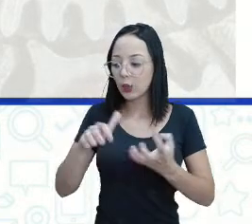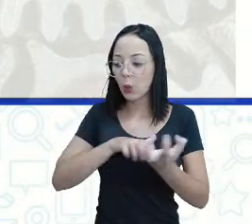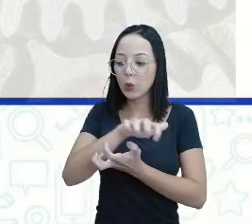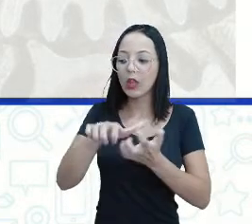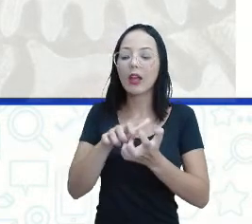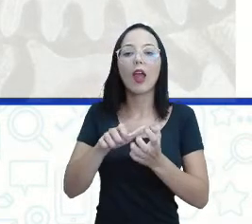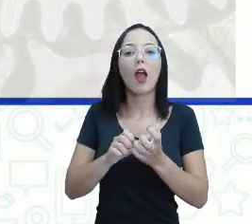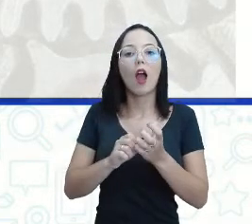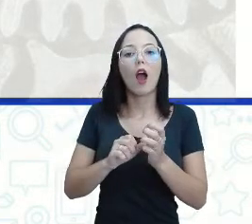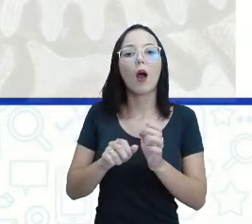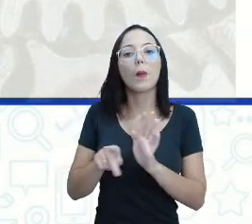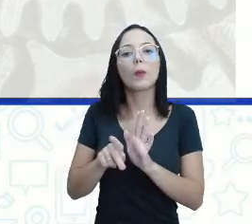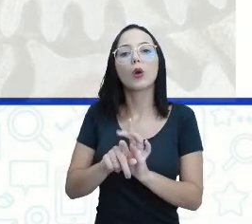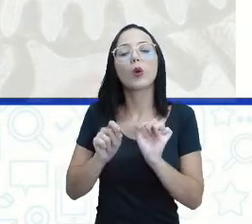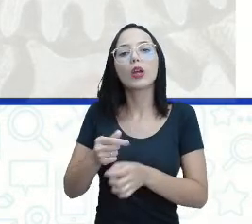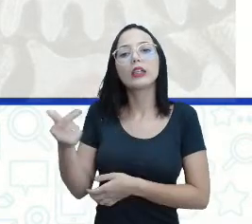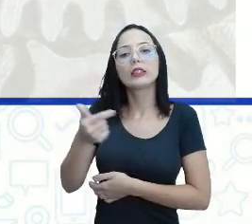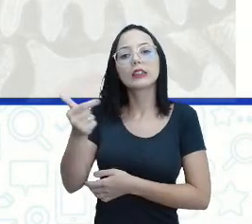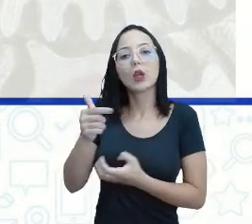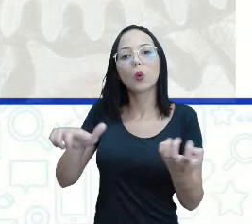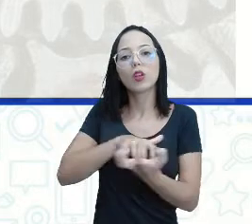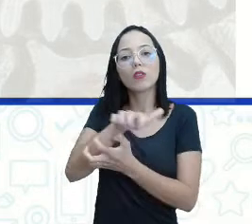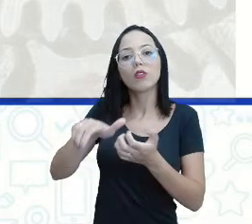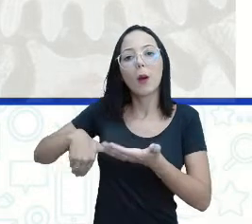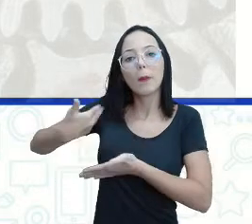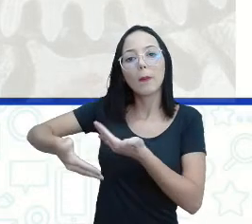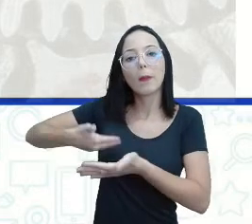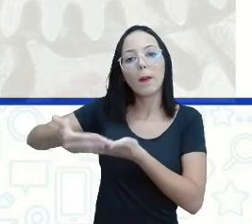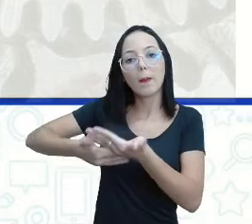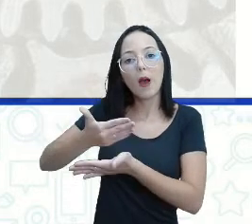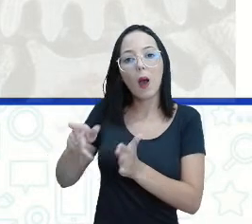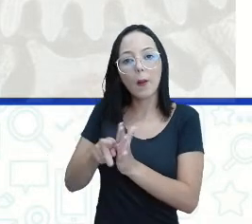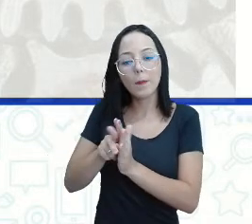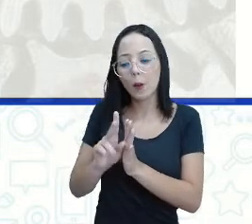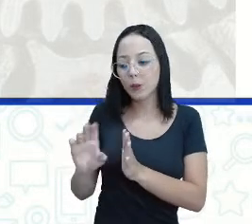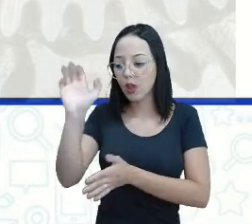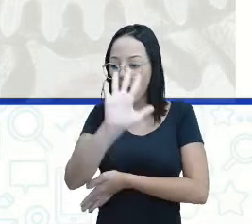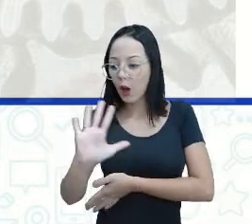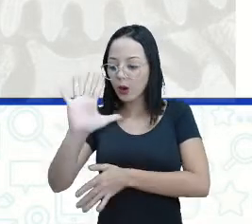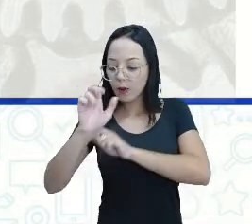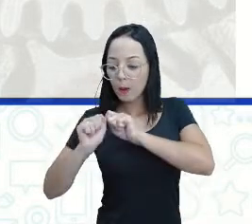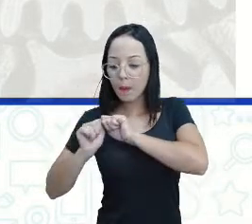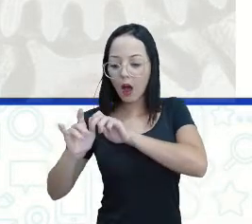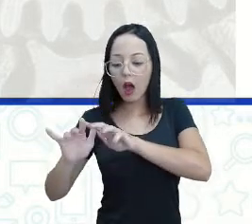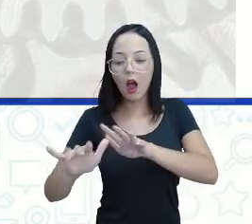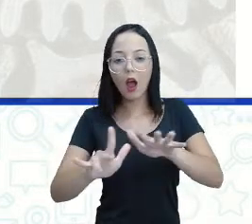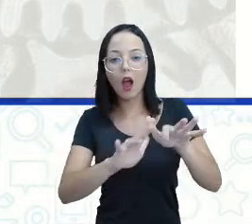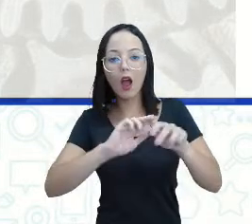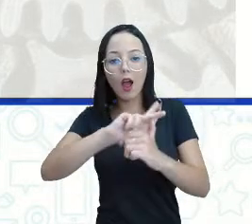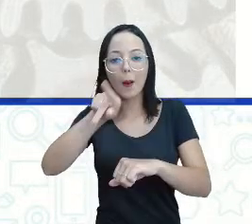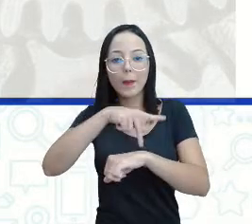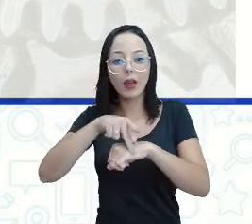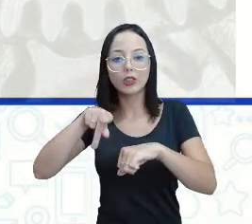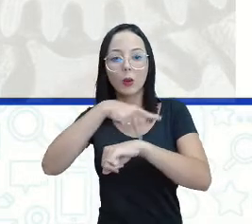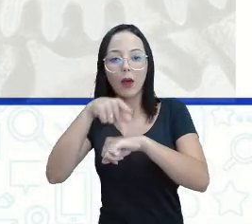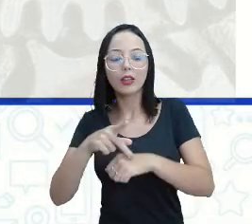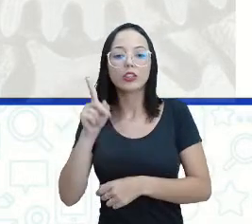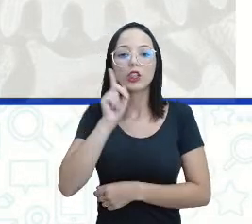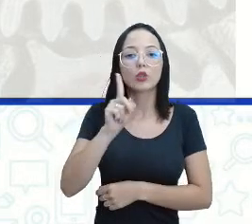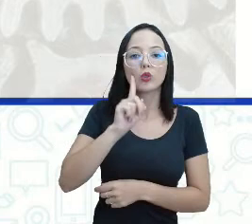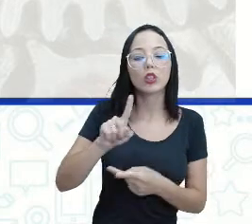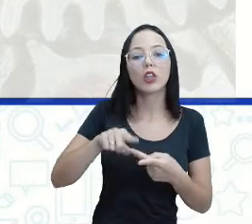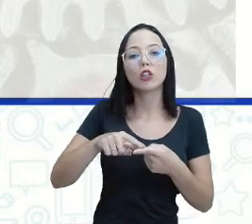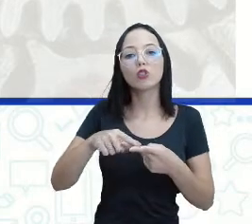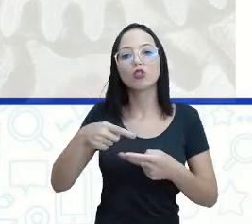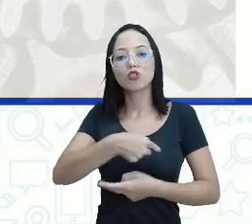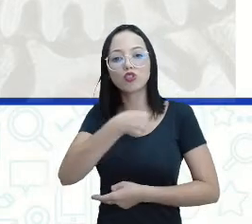A industrialização avançou os limites geográficos da Europa Ocidental, se espalhando como países pelos Estados Unidos, Japão